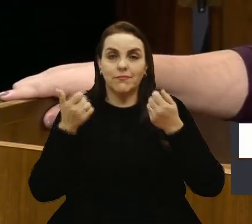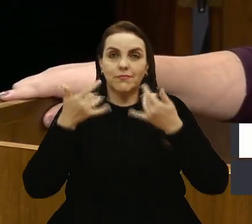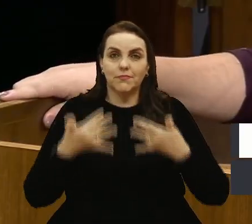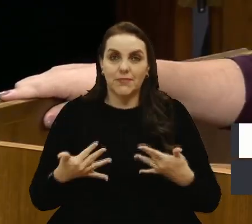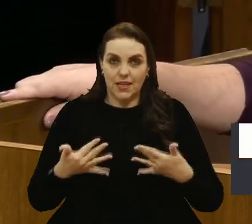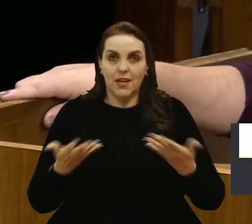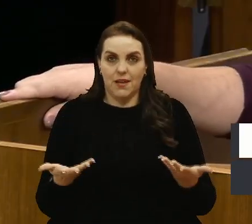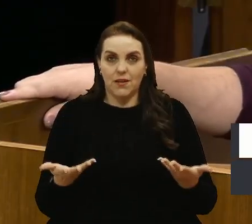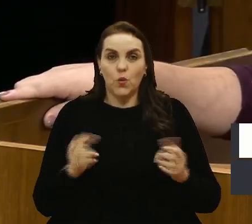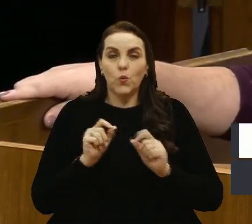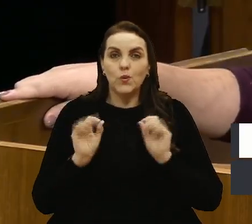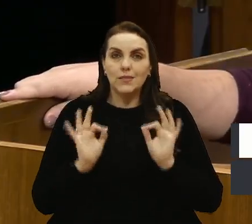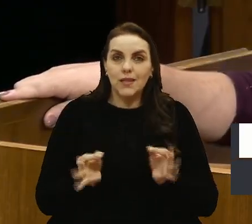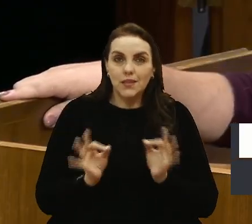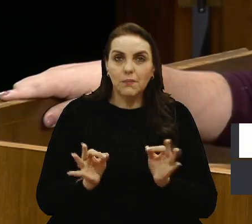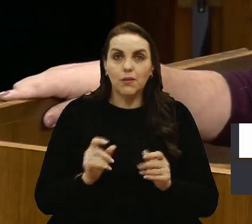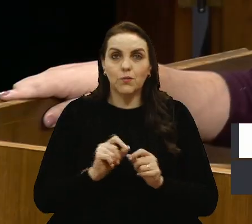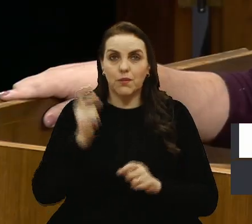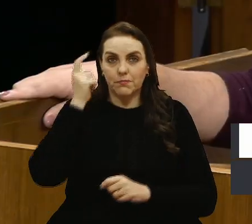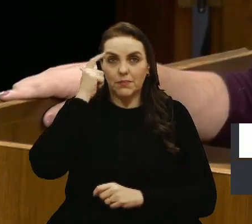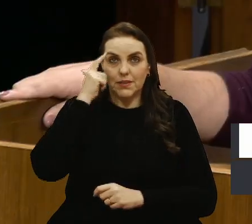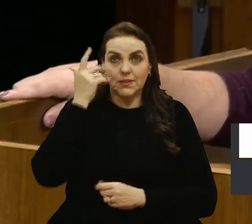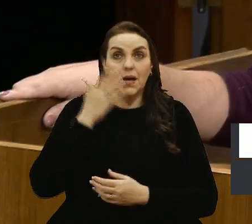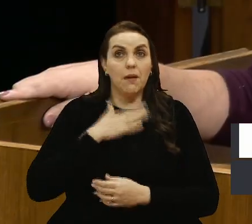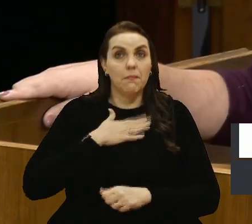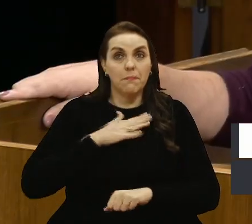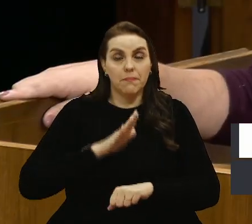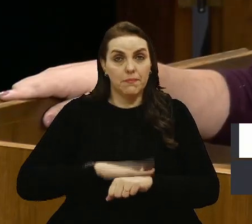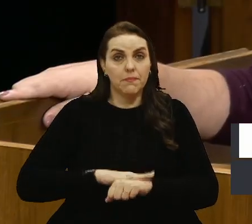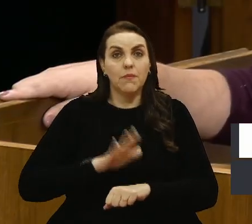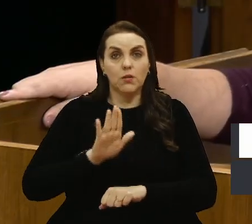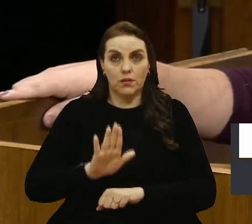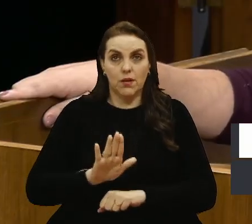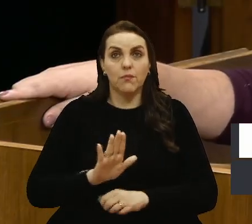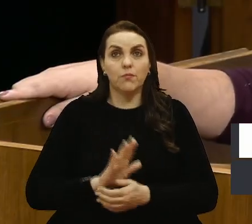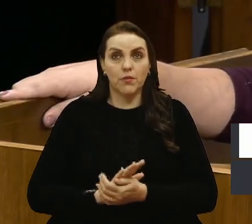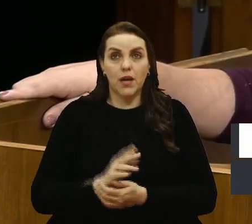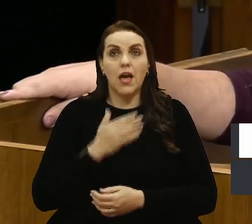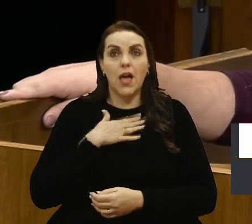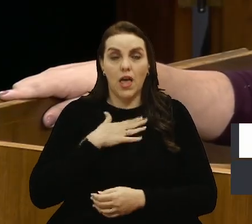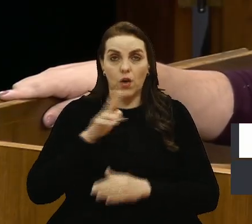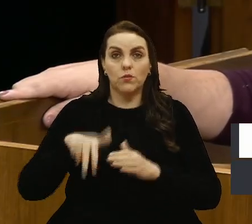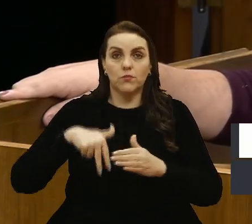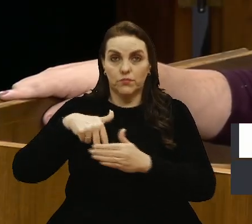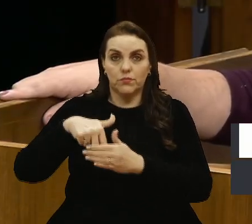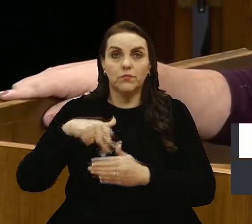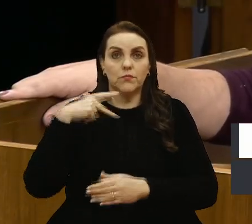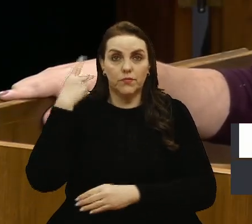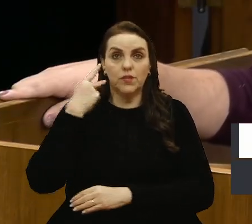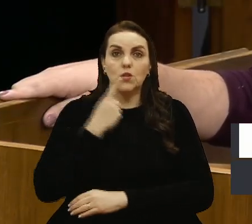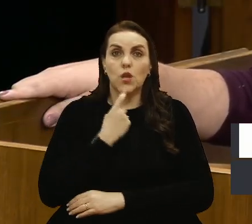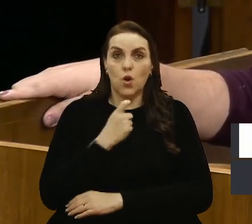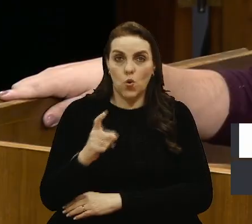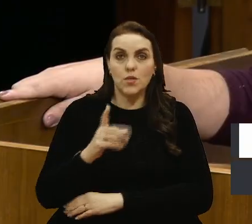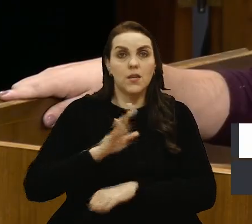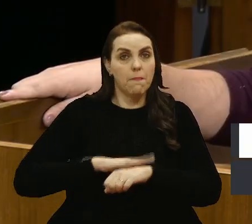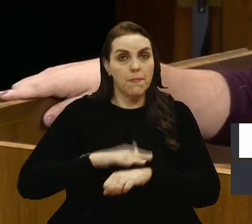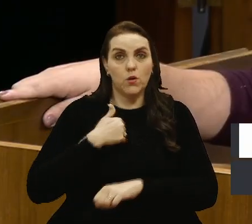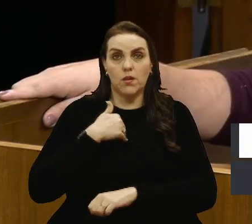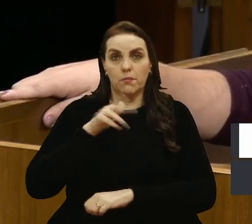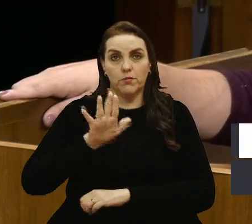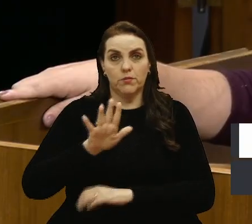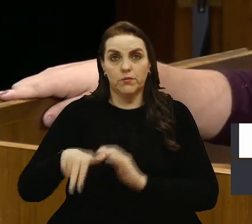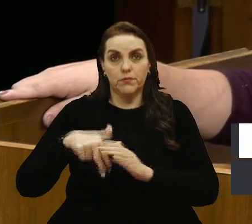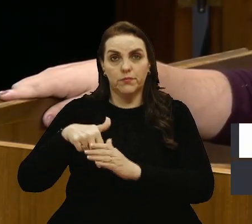exatamente o que a gente pensa. É o meu tempo, vereadora Rose, é o meu tempo. Eu estou falando, vereadora Rose, é o meu tempo.